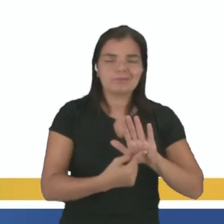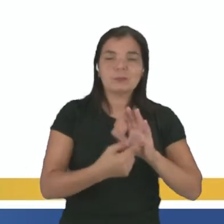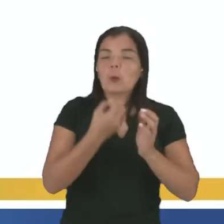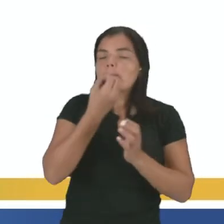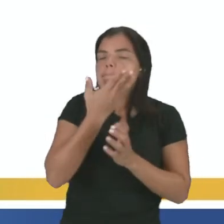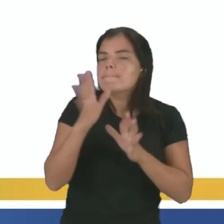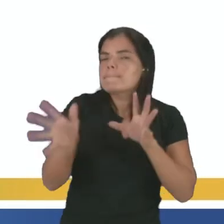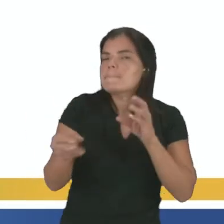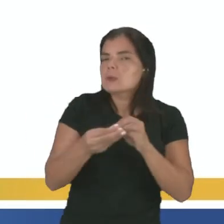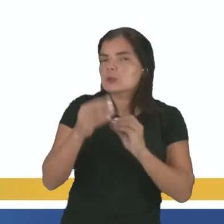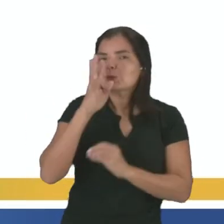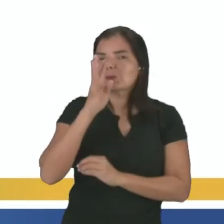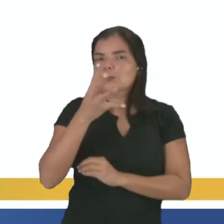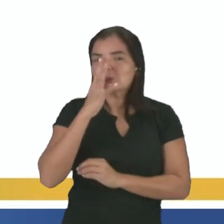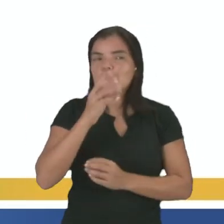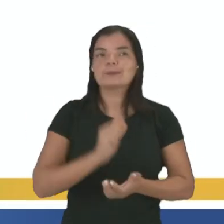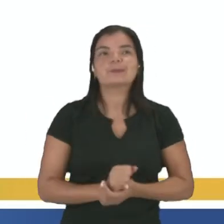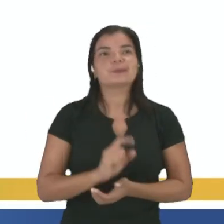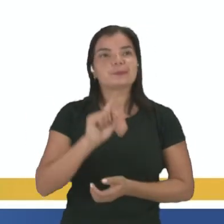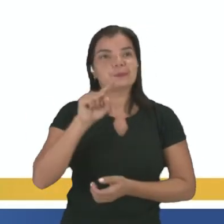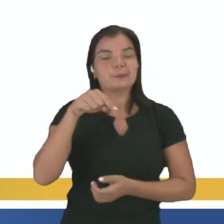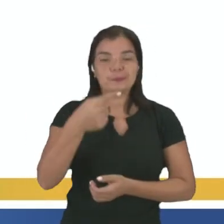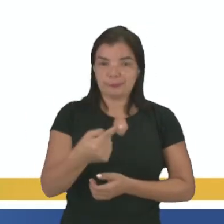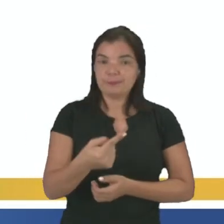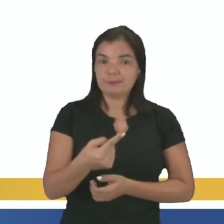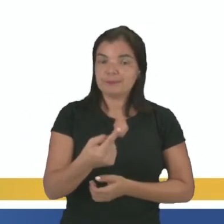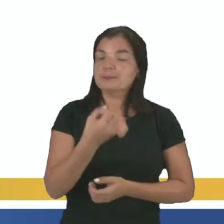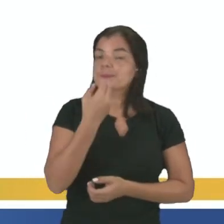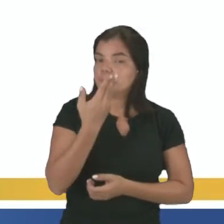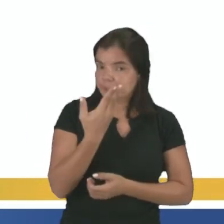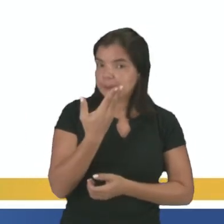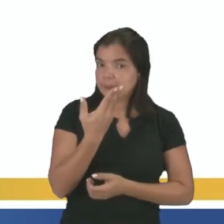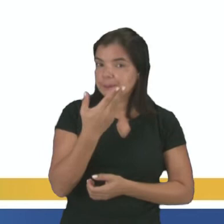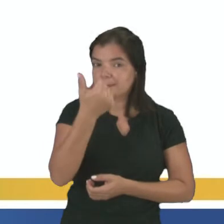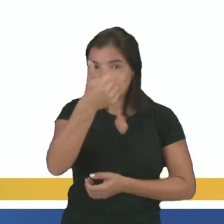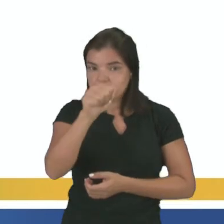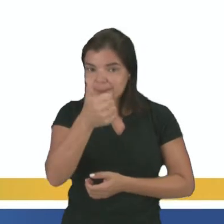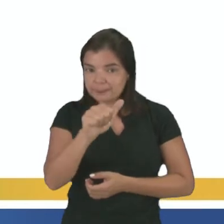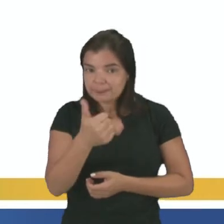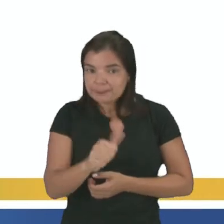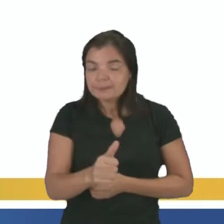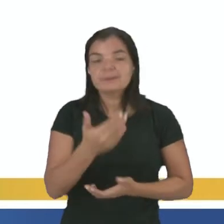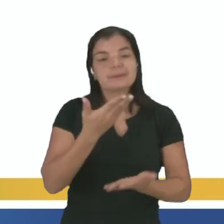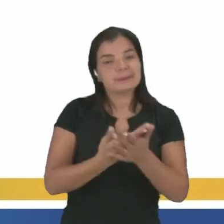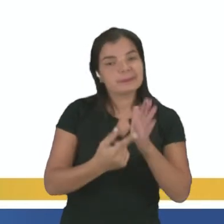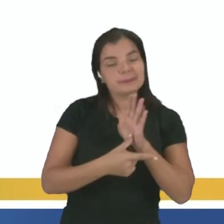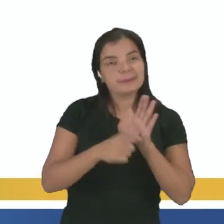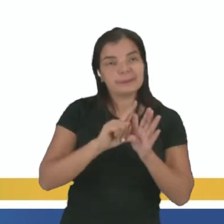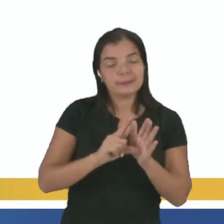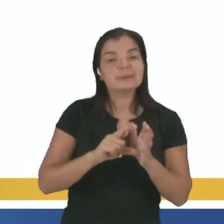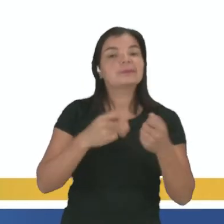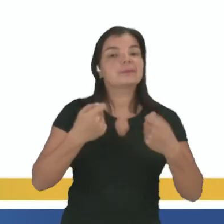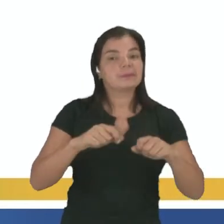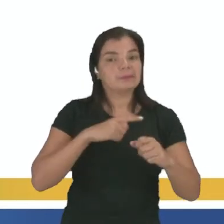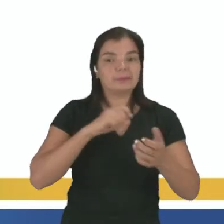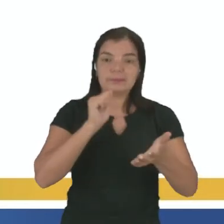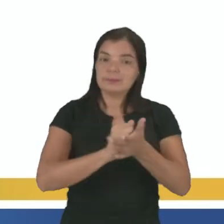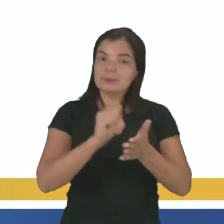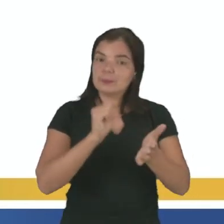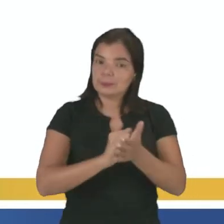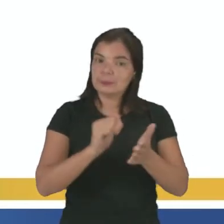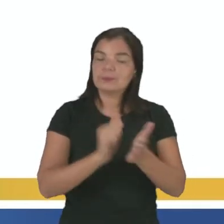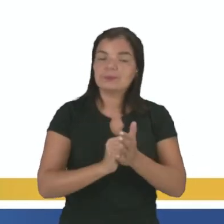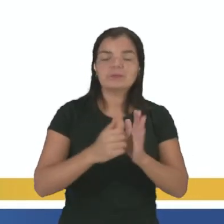apresentado um bom resumo crítico? Depois de uma boa síntese, que a gente já falou nas aulas anteriores, ele deve descrever